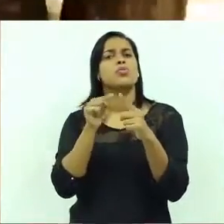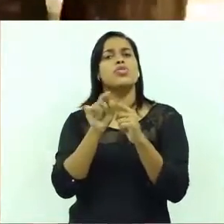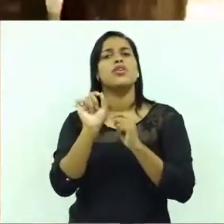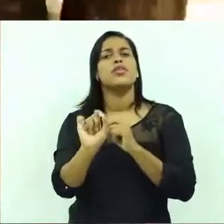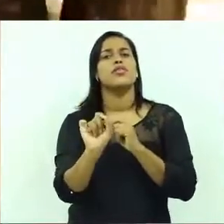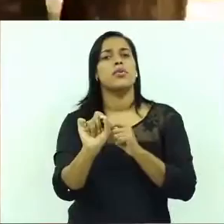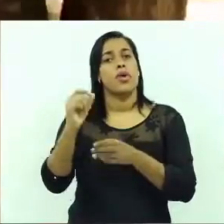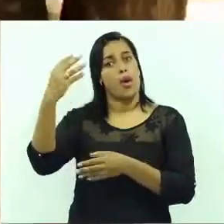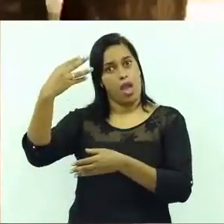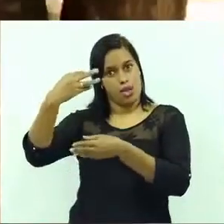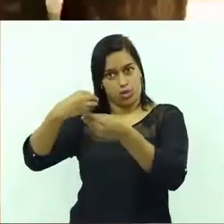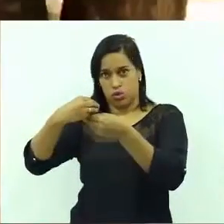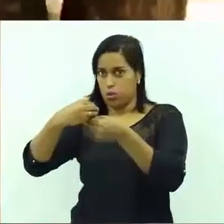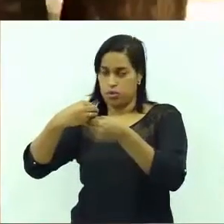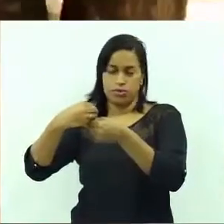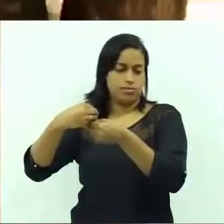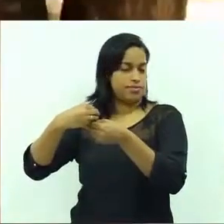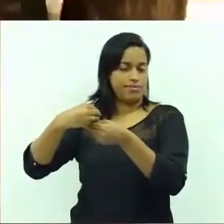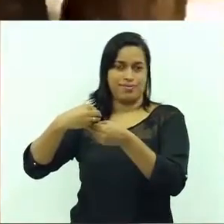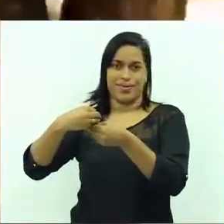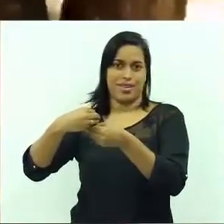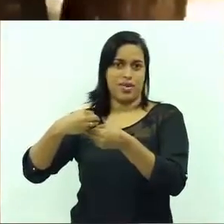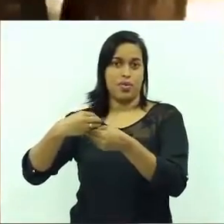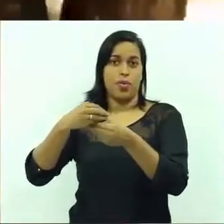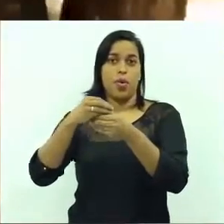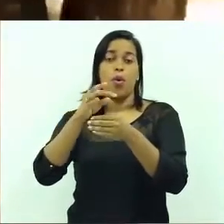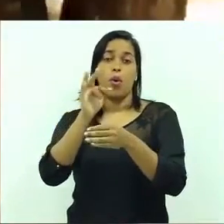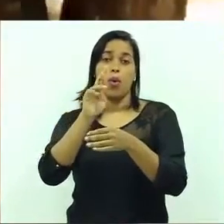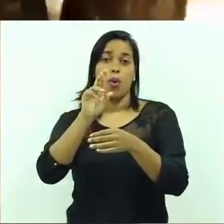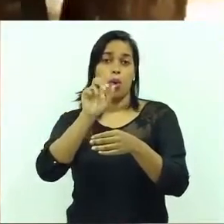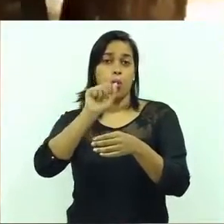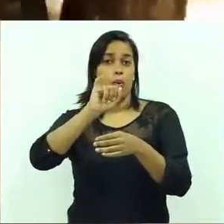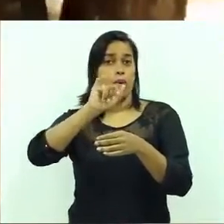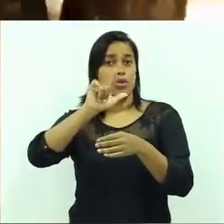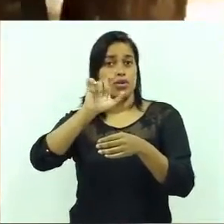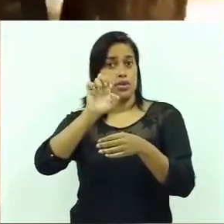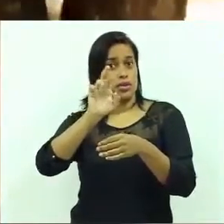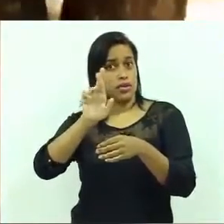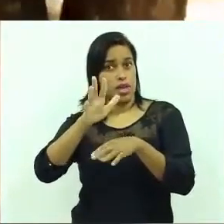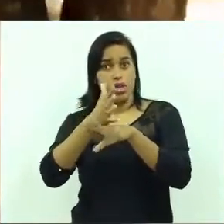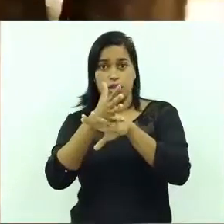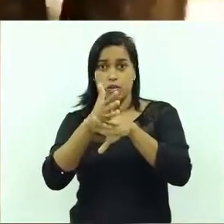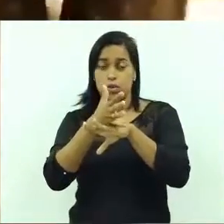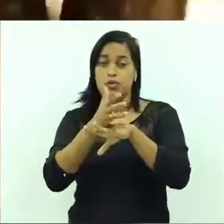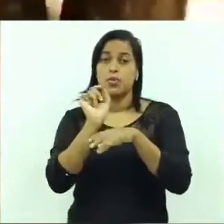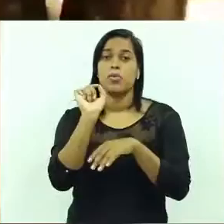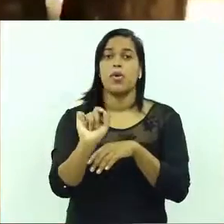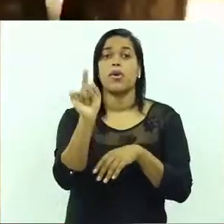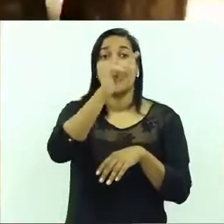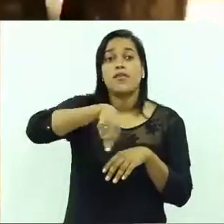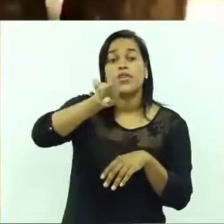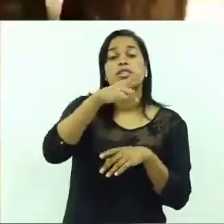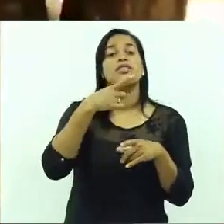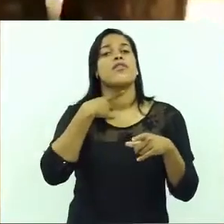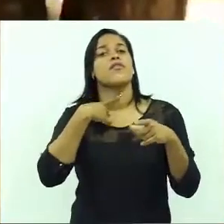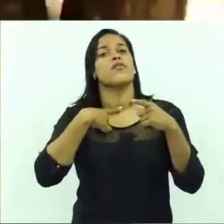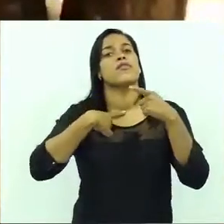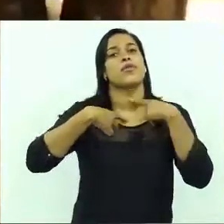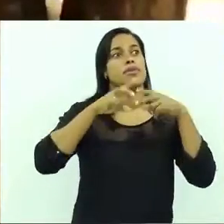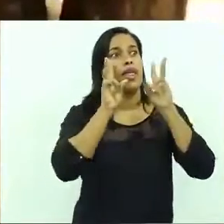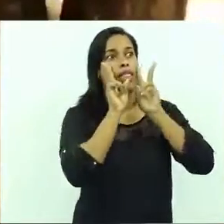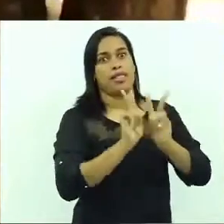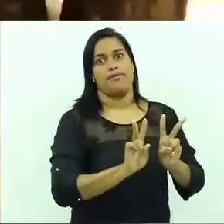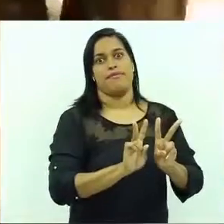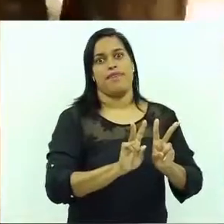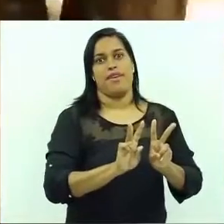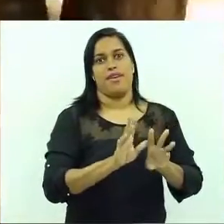ser um resumo do filme? Não. O trailer do filme tem como objetivo fazer com que o espectador tenha vontade de